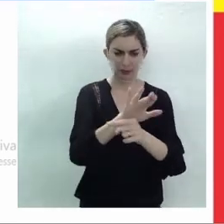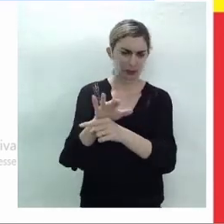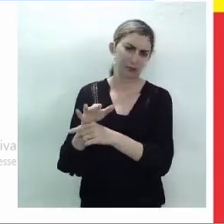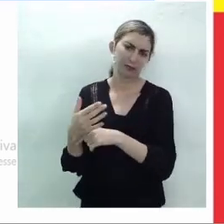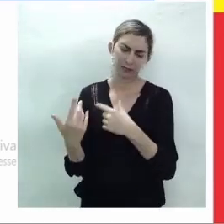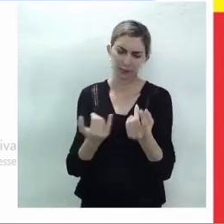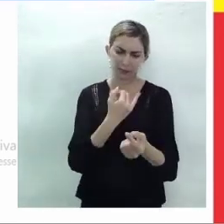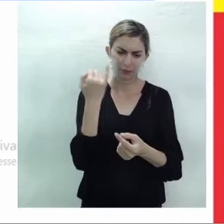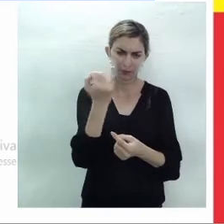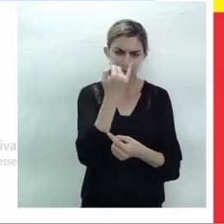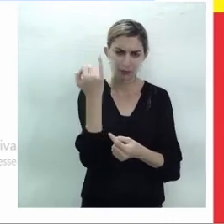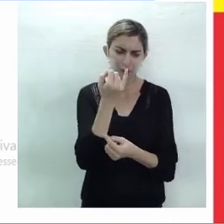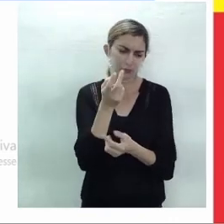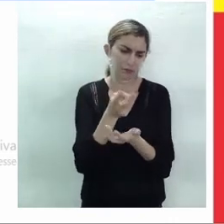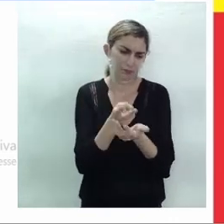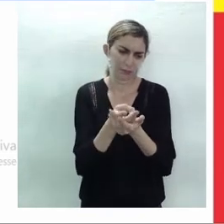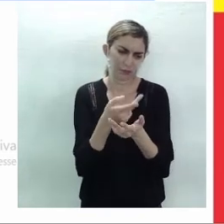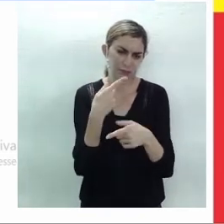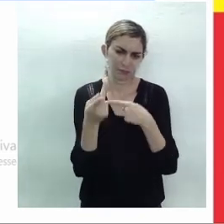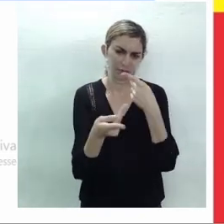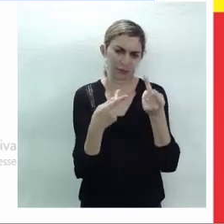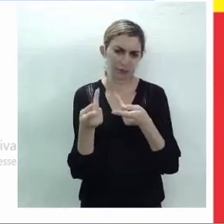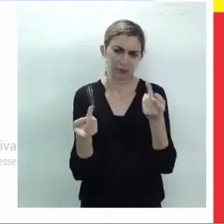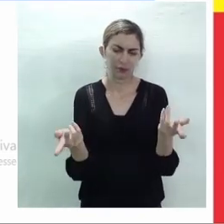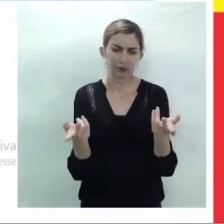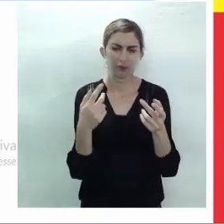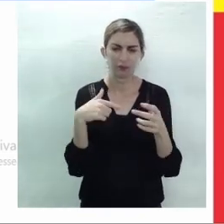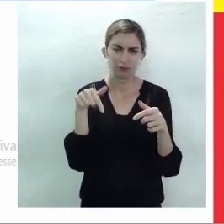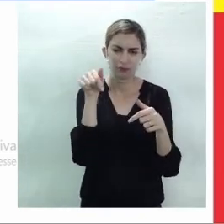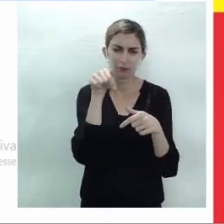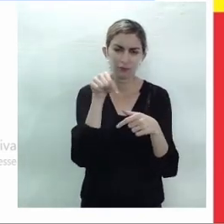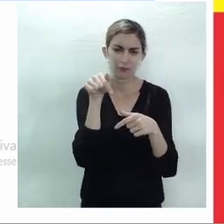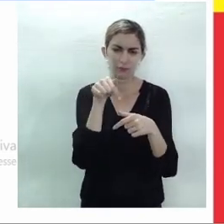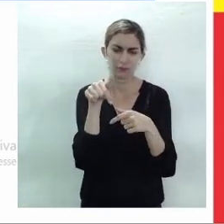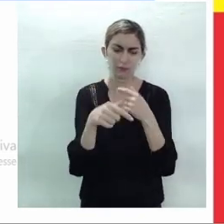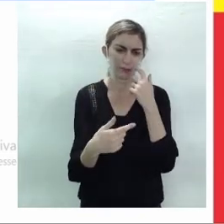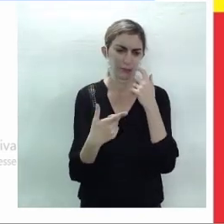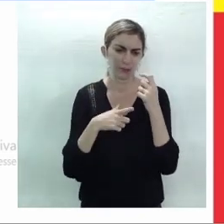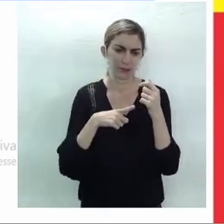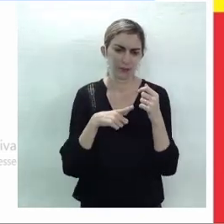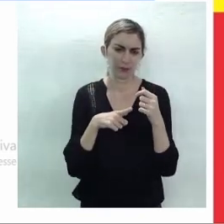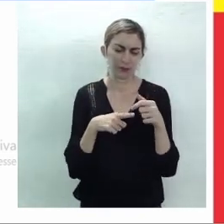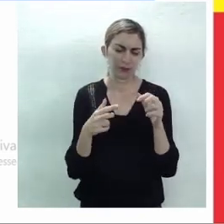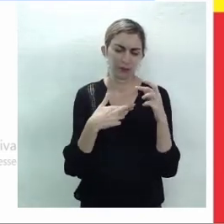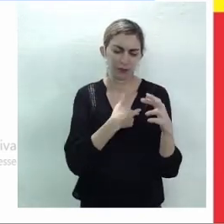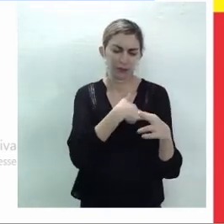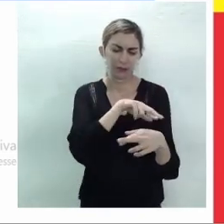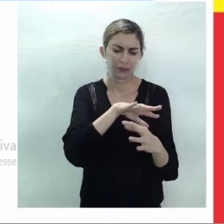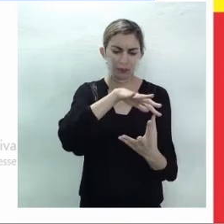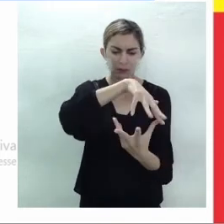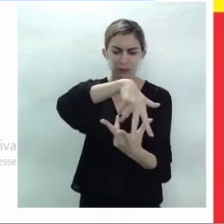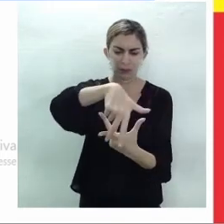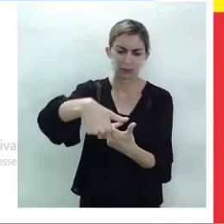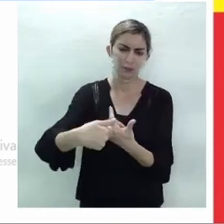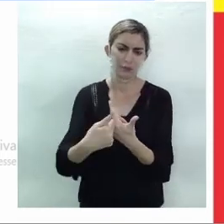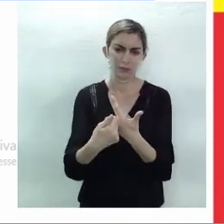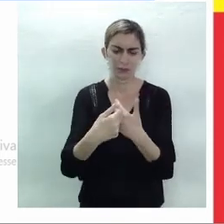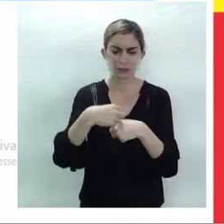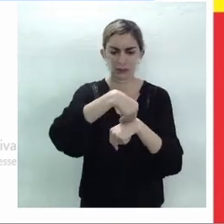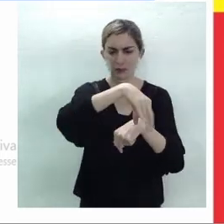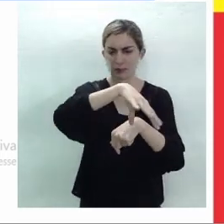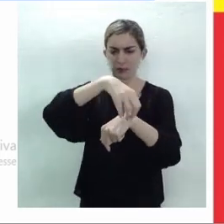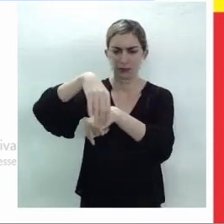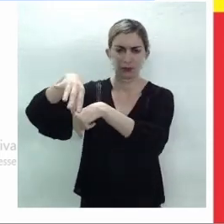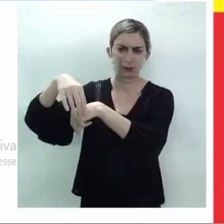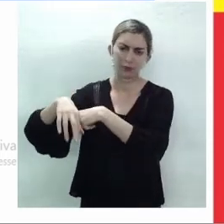é importante sempre salientar isso. No sétimo princípio, nós temos as religiões do mundo